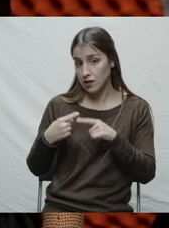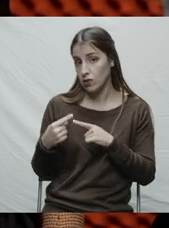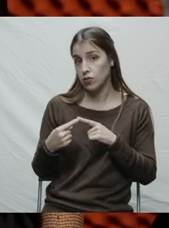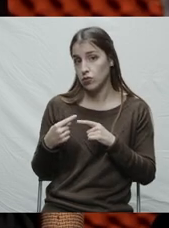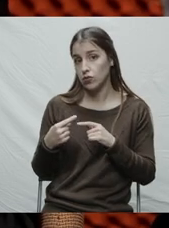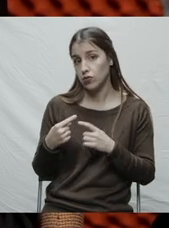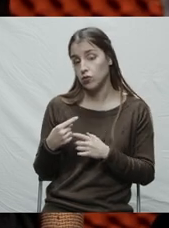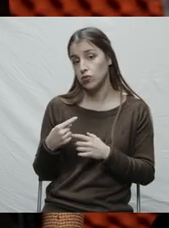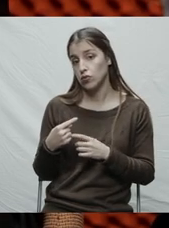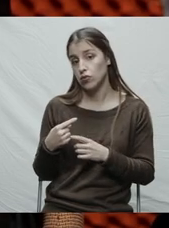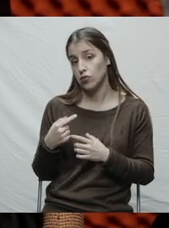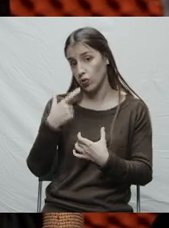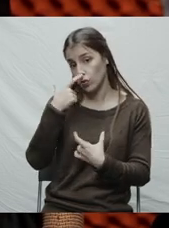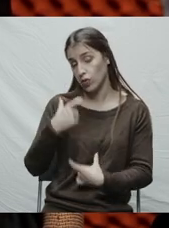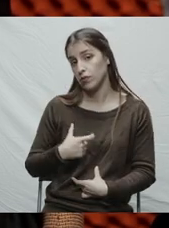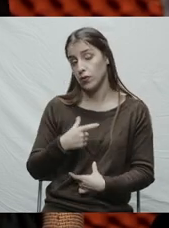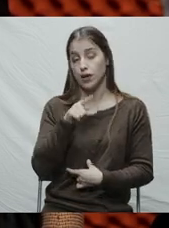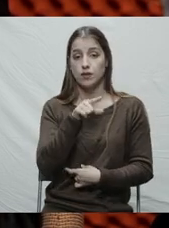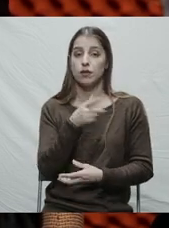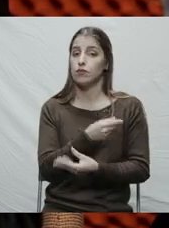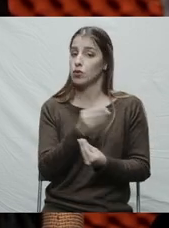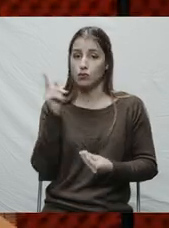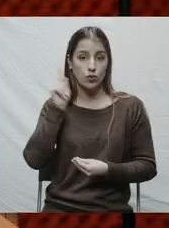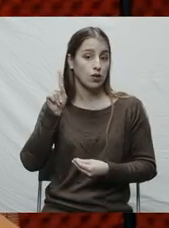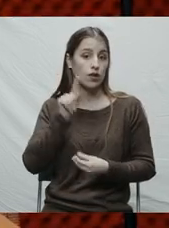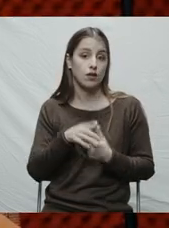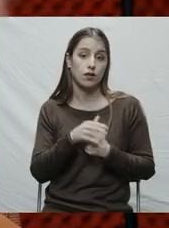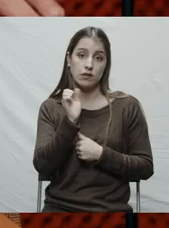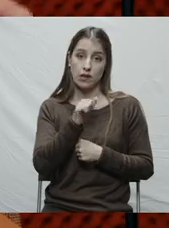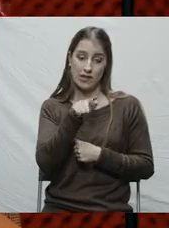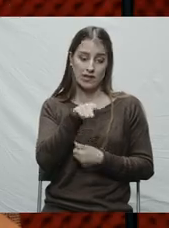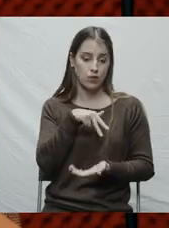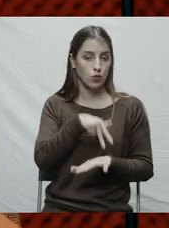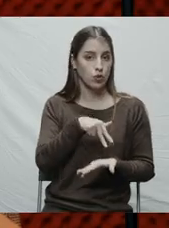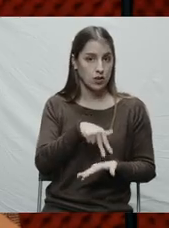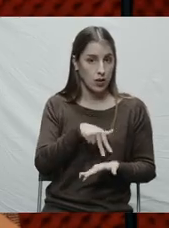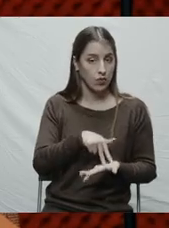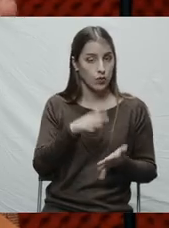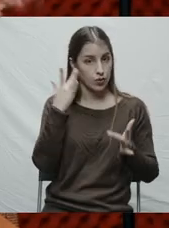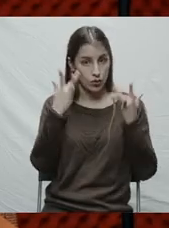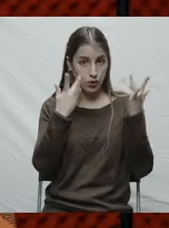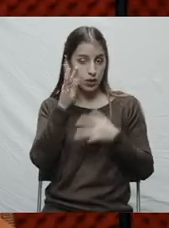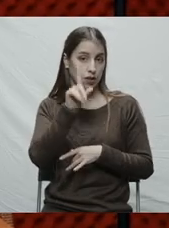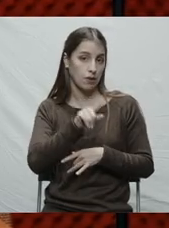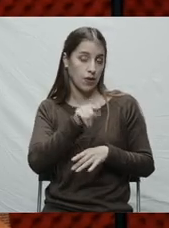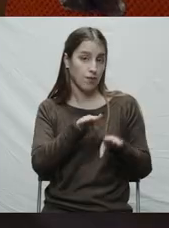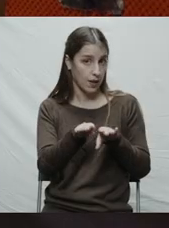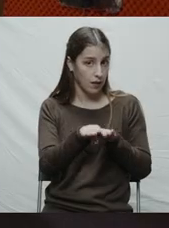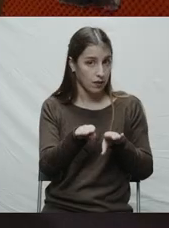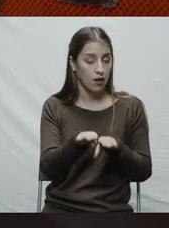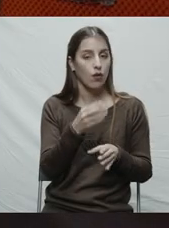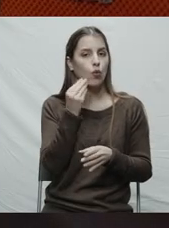russo no corpo. E isso foi super essencial. Sim, e essa posição entre a teoria e a prática,